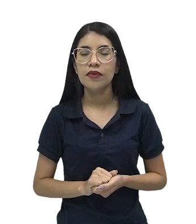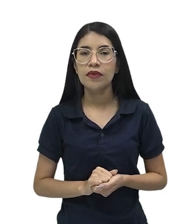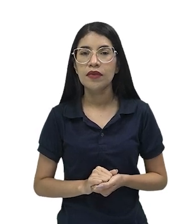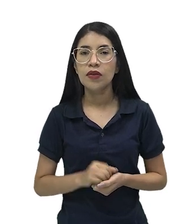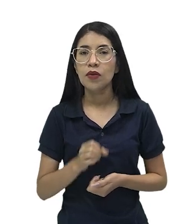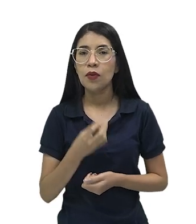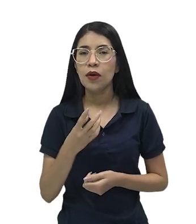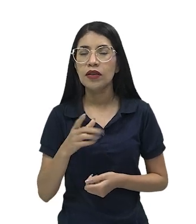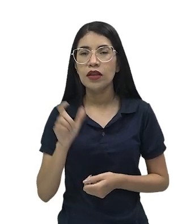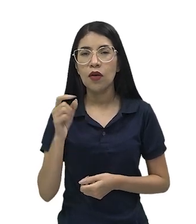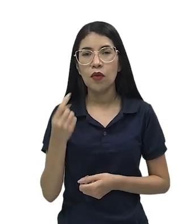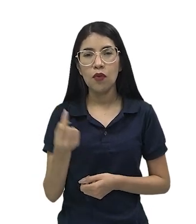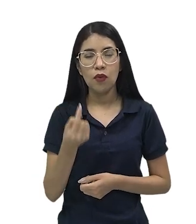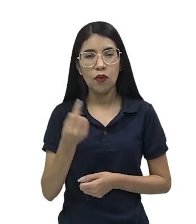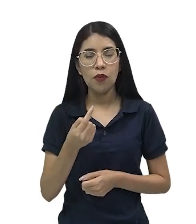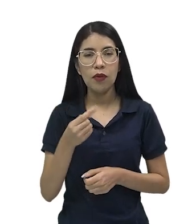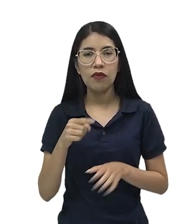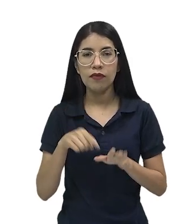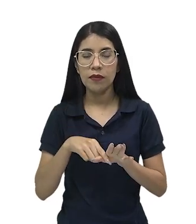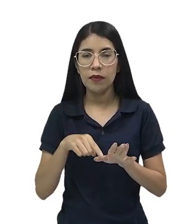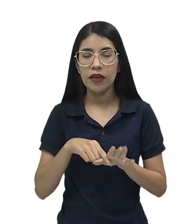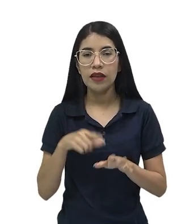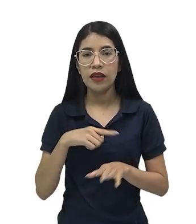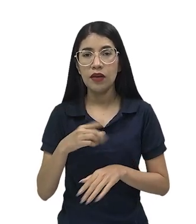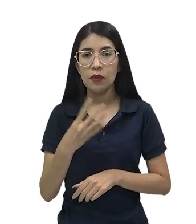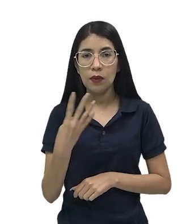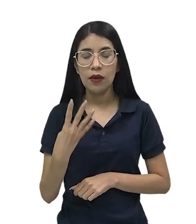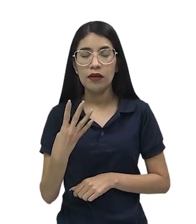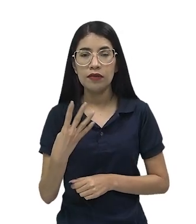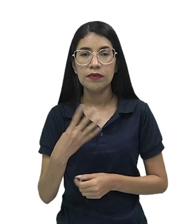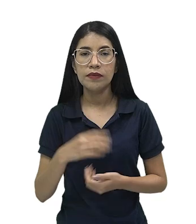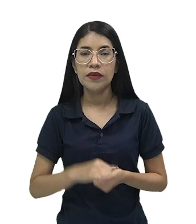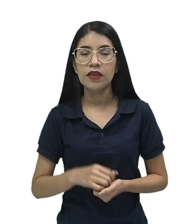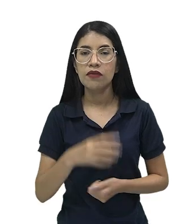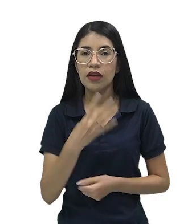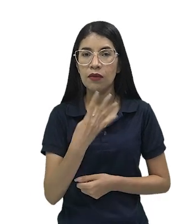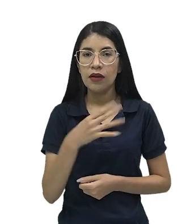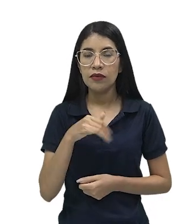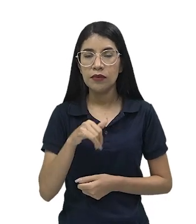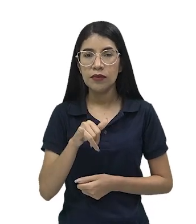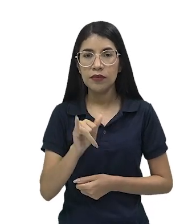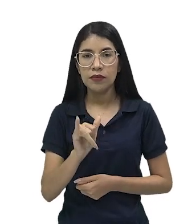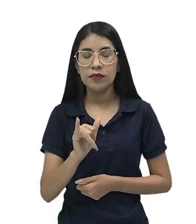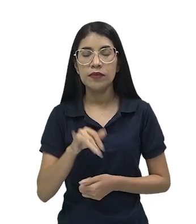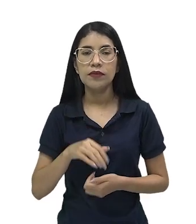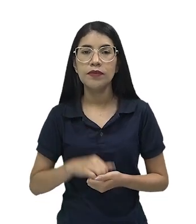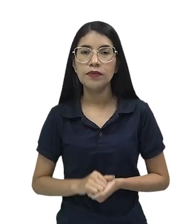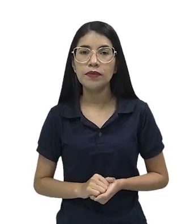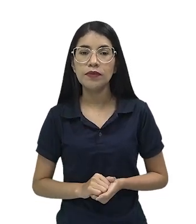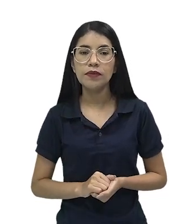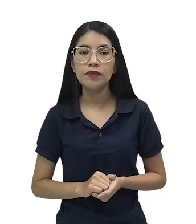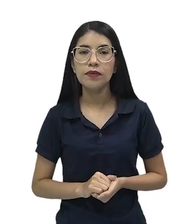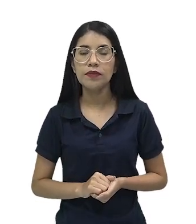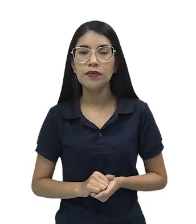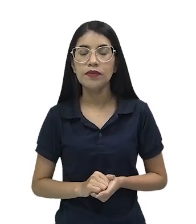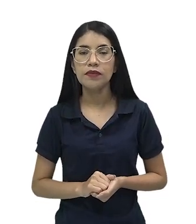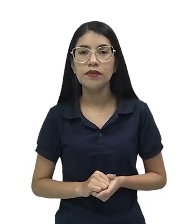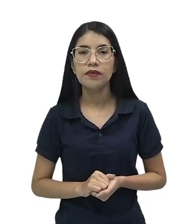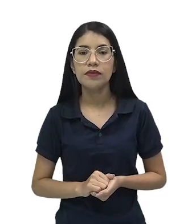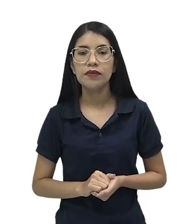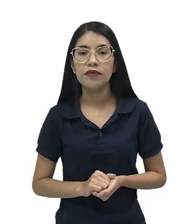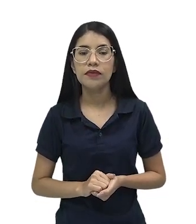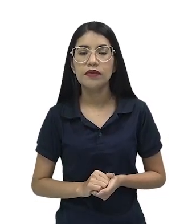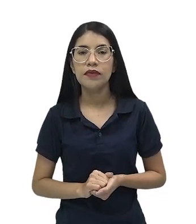patas tem? A ovelha tem 4, então 4Y. Né? Ó. Então, com isso, certo?